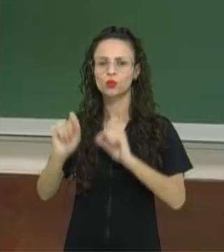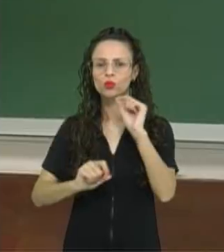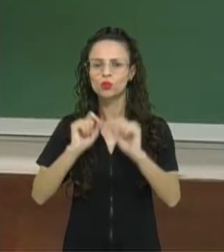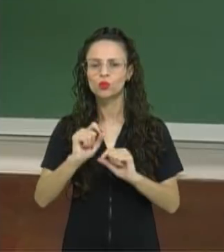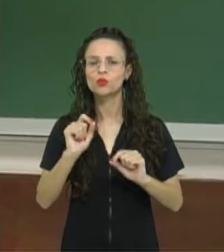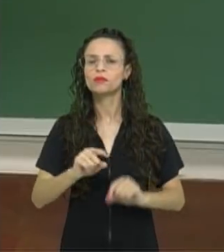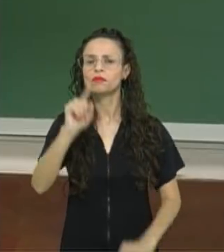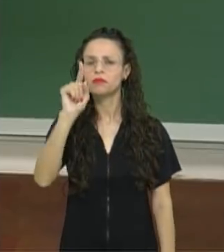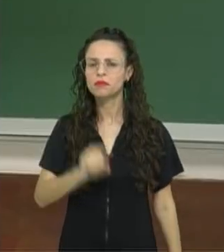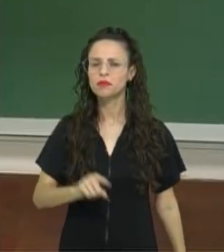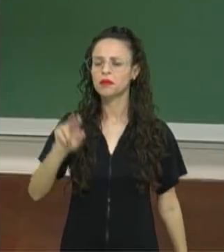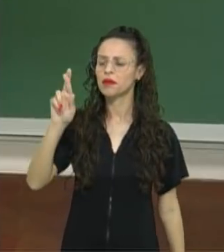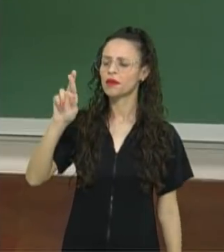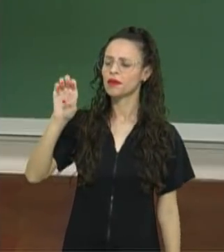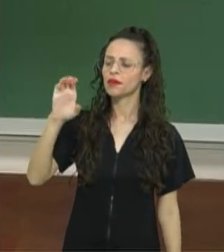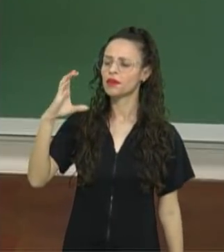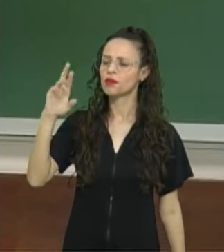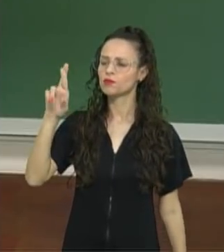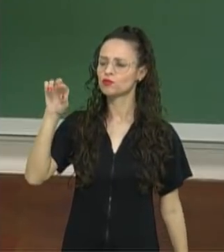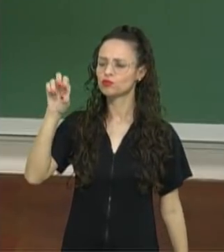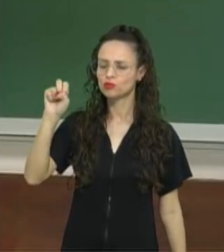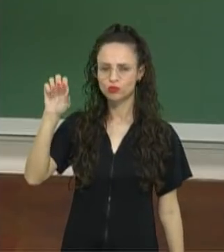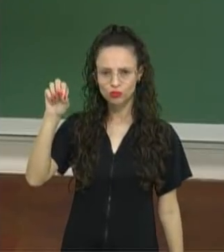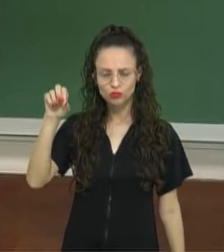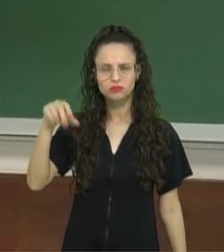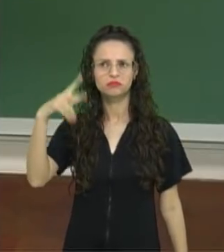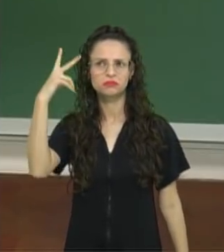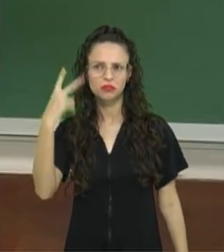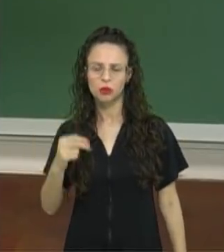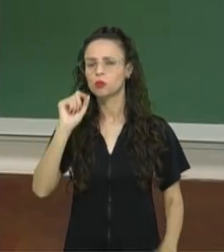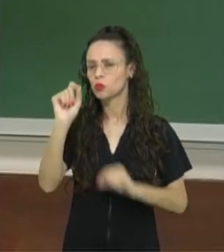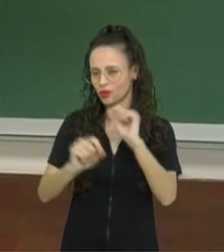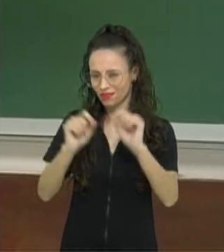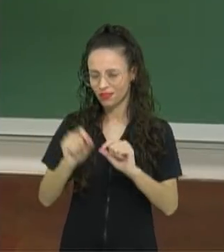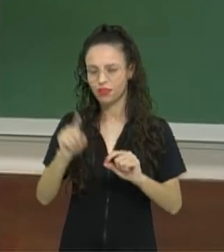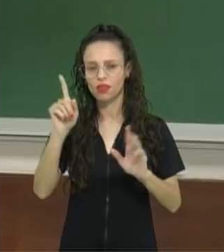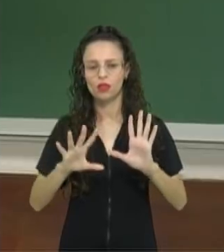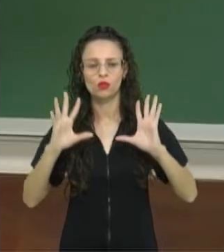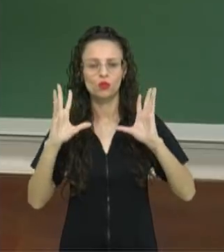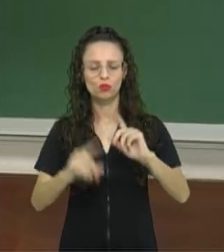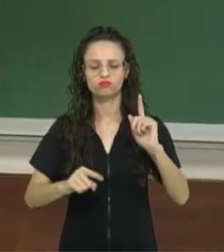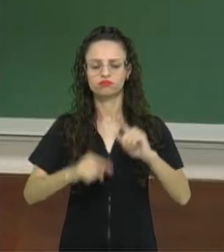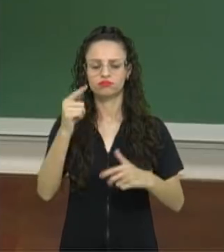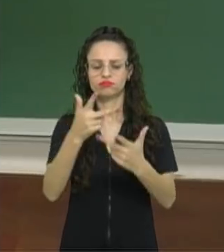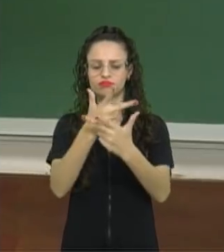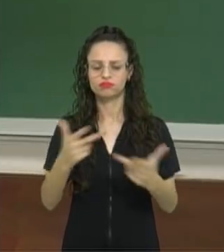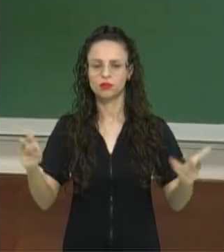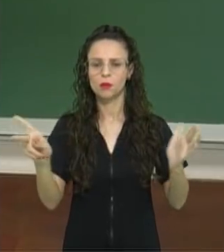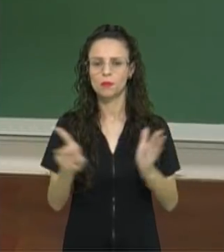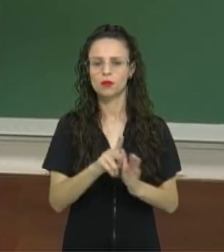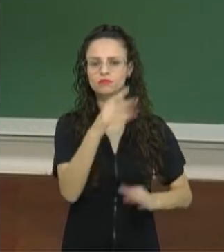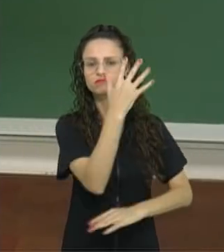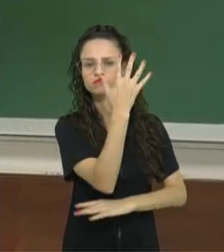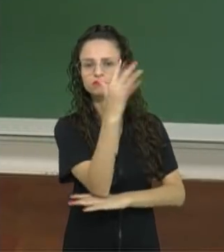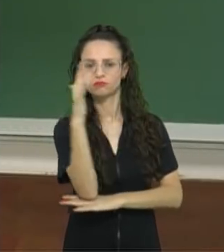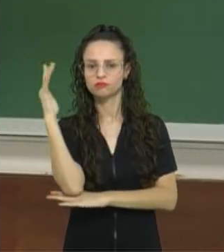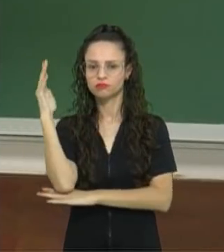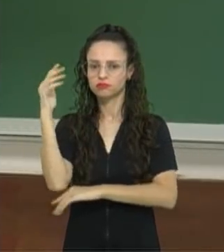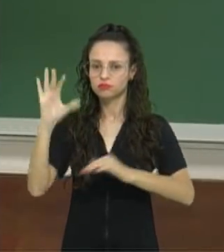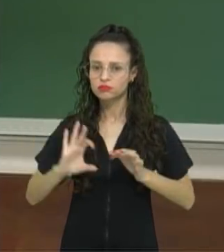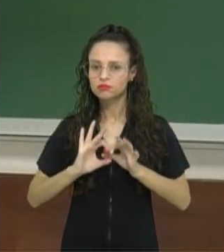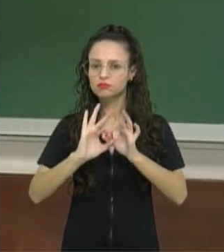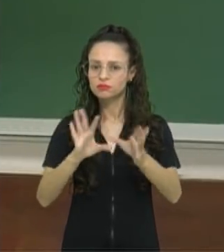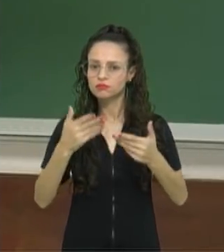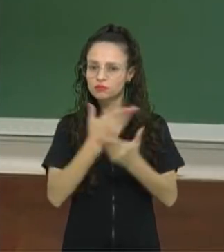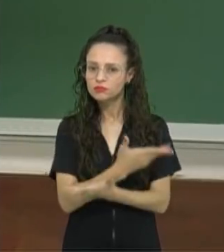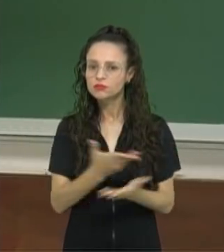recursos naturais. Então, recursos naturais são todos os elementos disponibilizados pela natureza. E